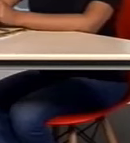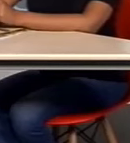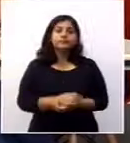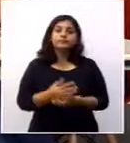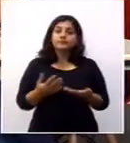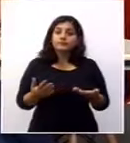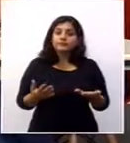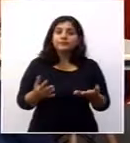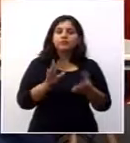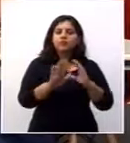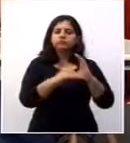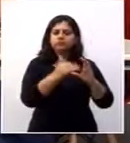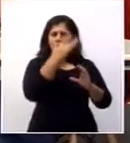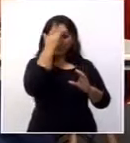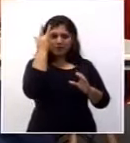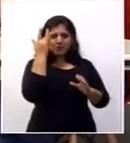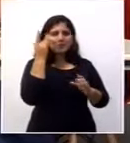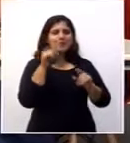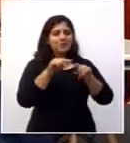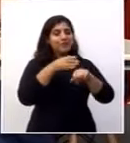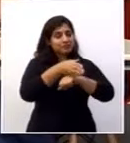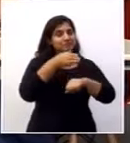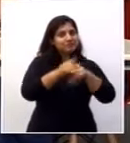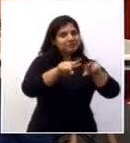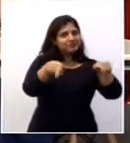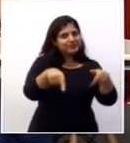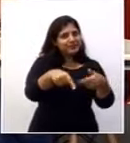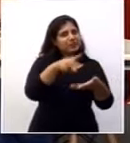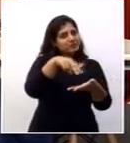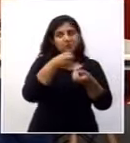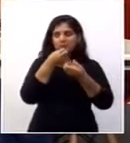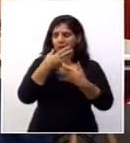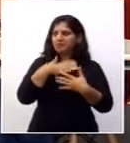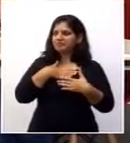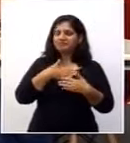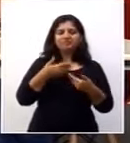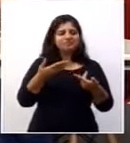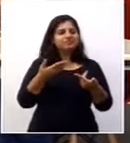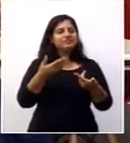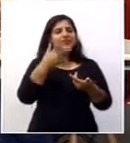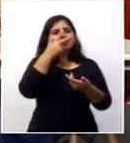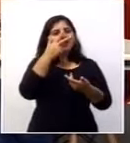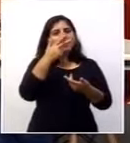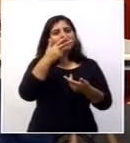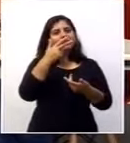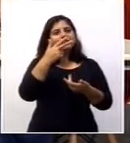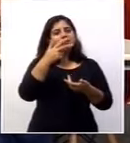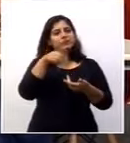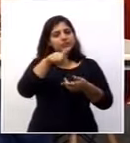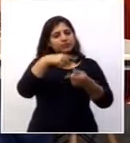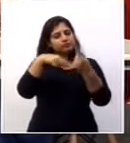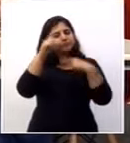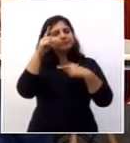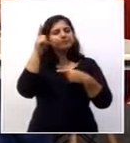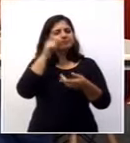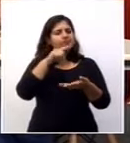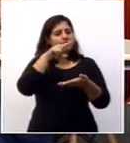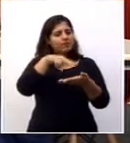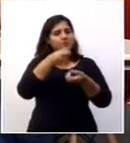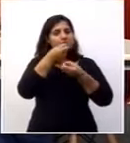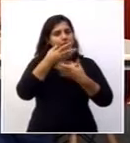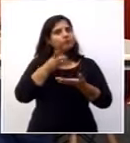Vamos lá, bastante gente frequentando a sala de leitura. Que Nossa, bom, né? Que bom! Vocês se tornem sempre bons leitores, que